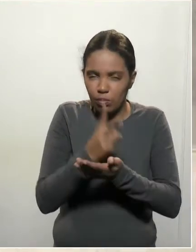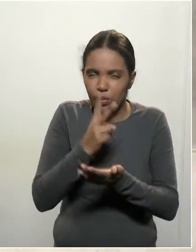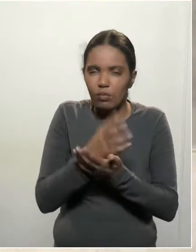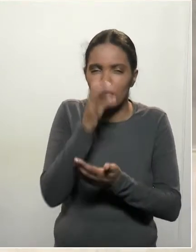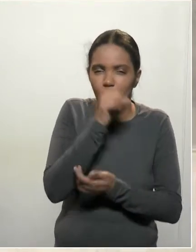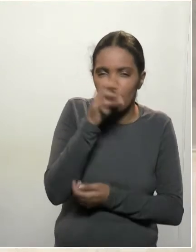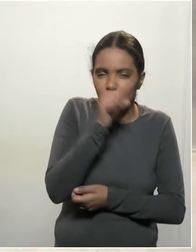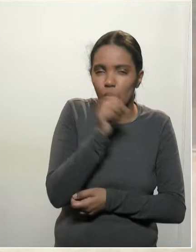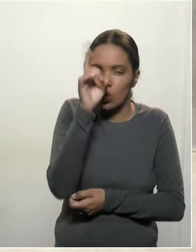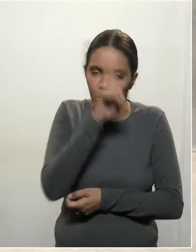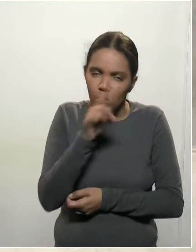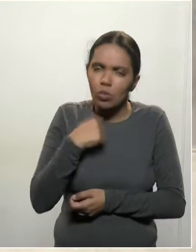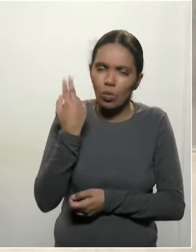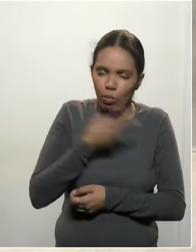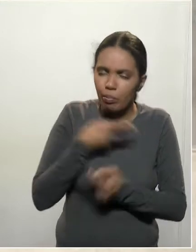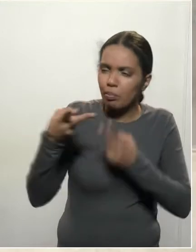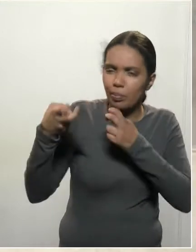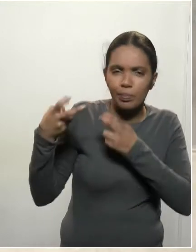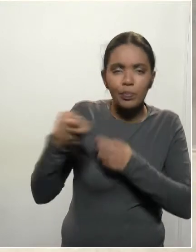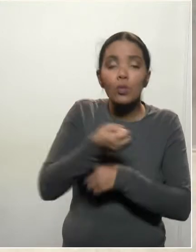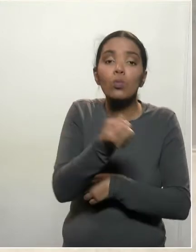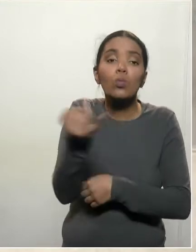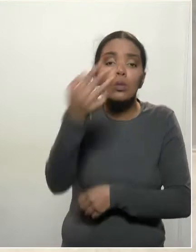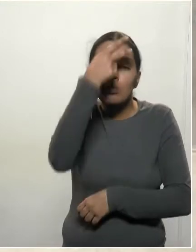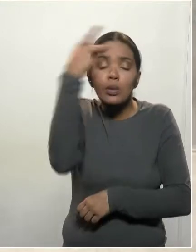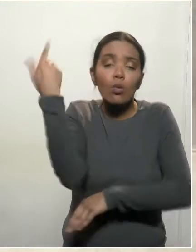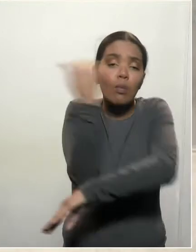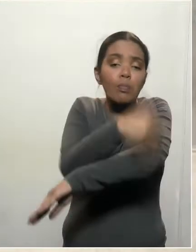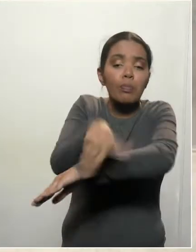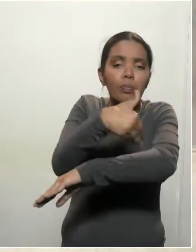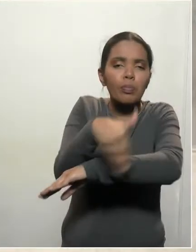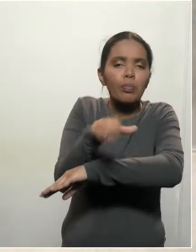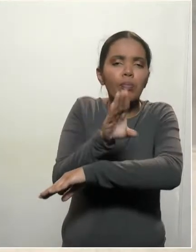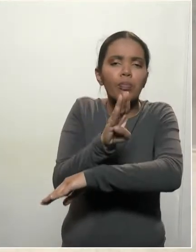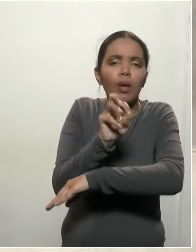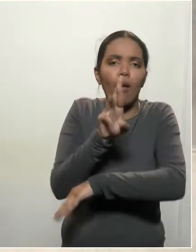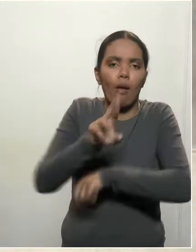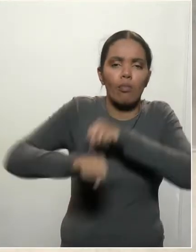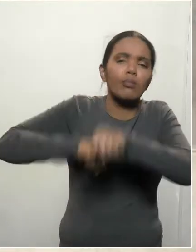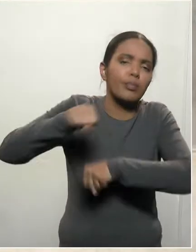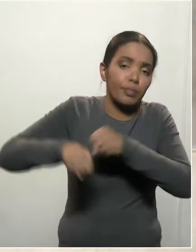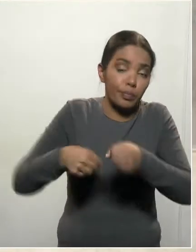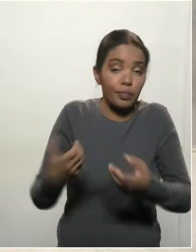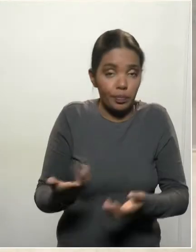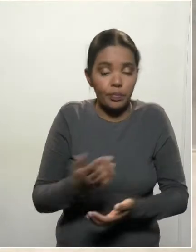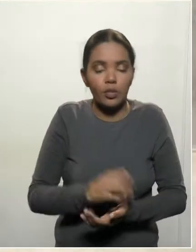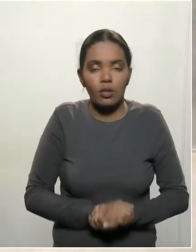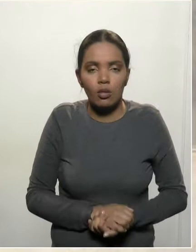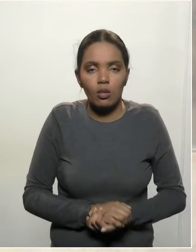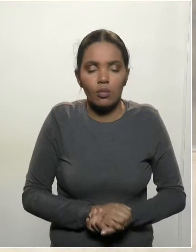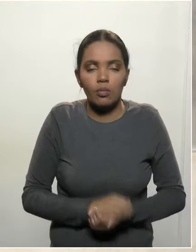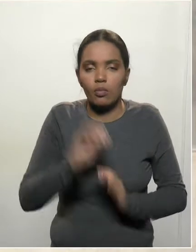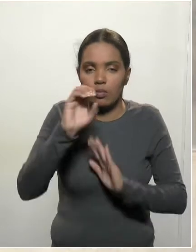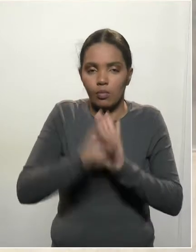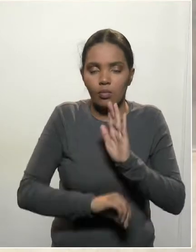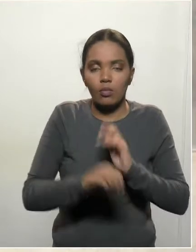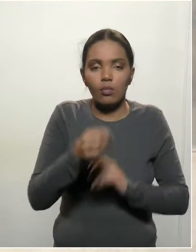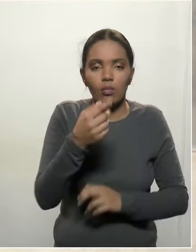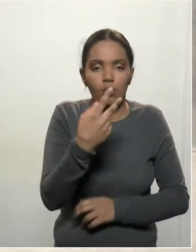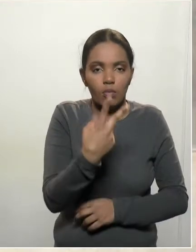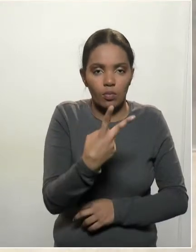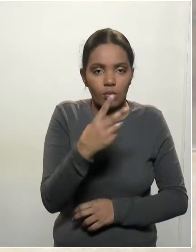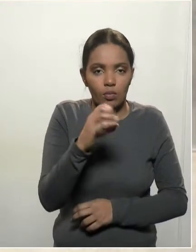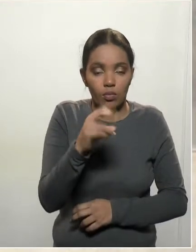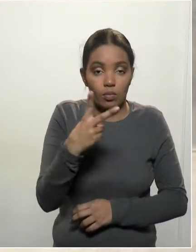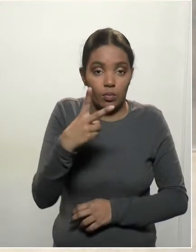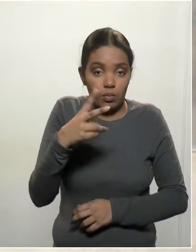estão as bicicletas aí nas rodovias. Ofício número 2031-2020 da Casa Civil, encaminhando a resposta